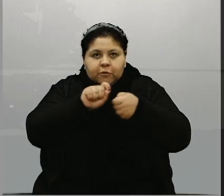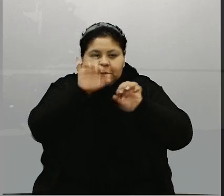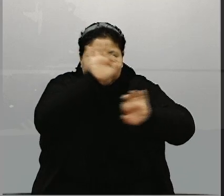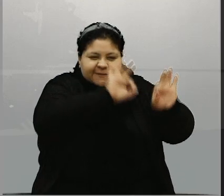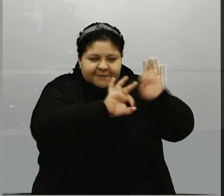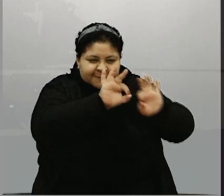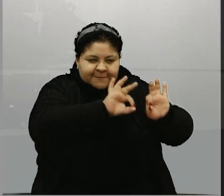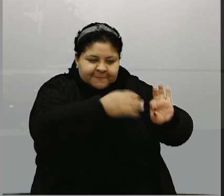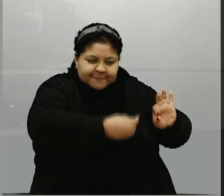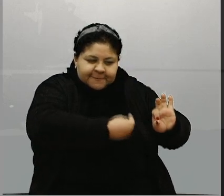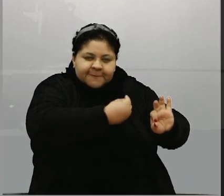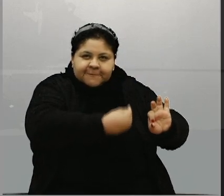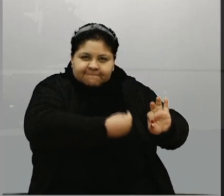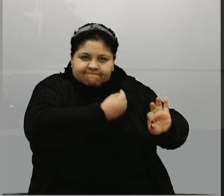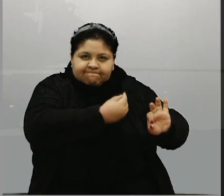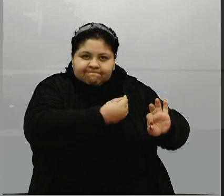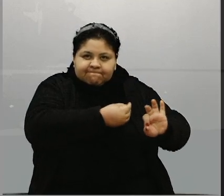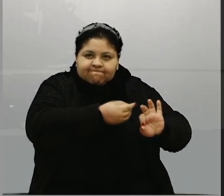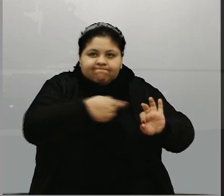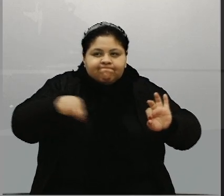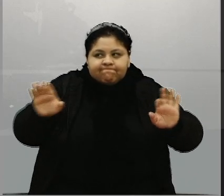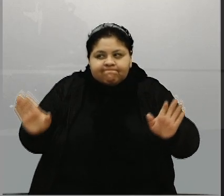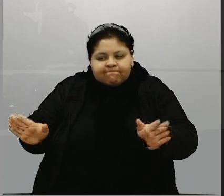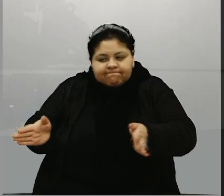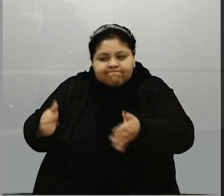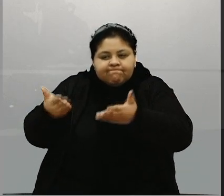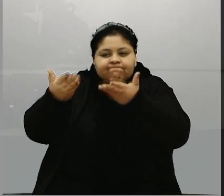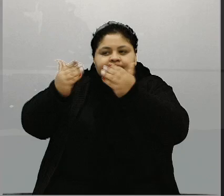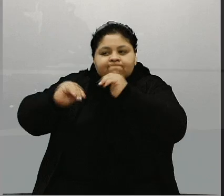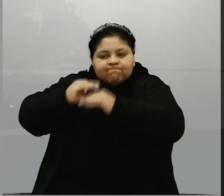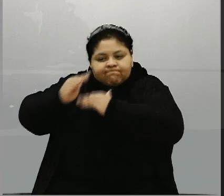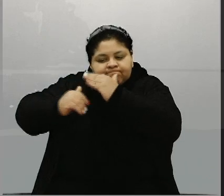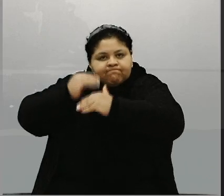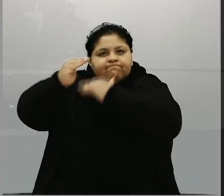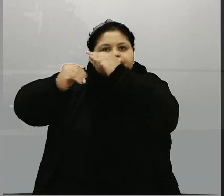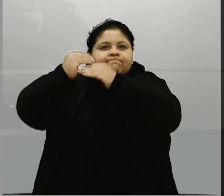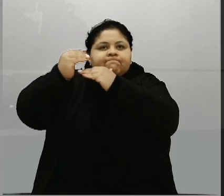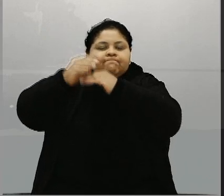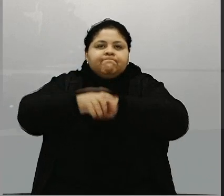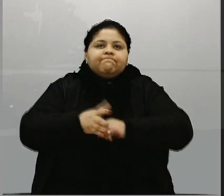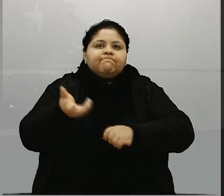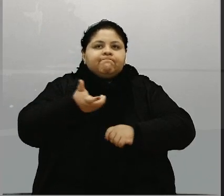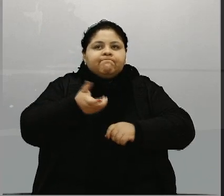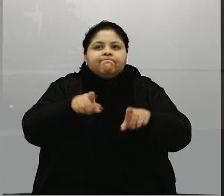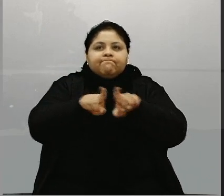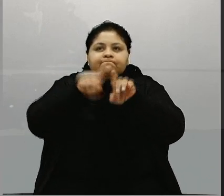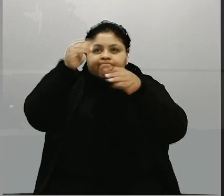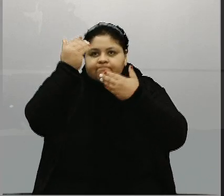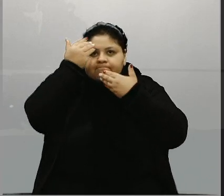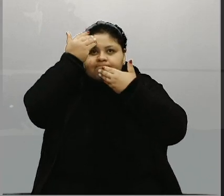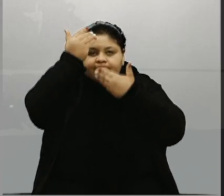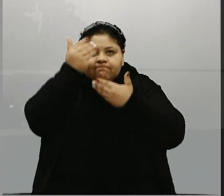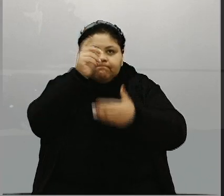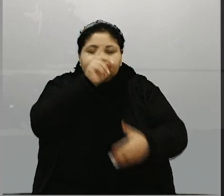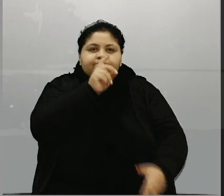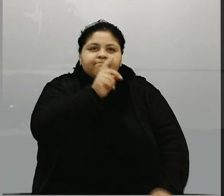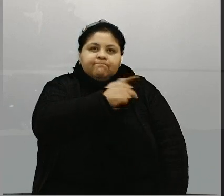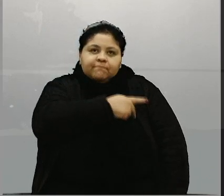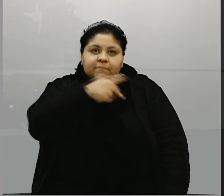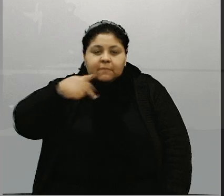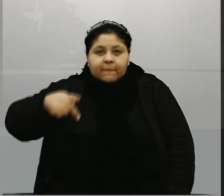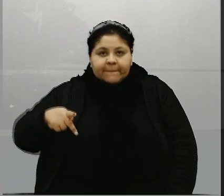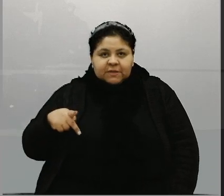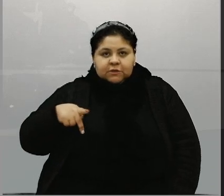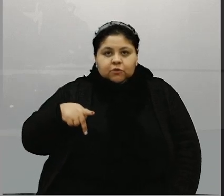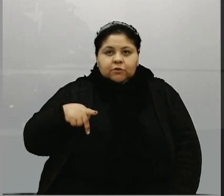vida e aquele que nos motiva a avançarmos e crescermos. Quero também agradecer Pastor Silvio e Rosângela